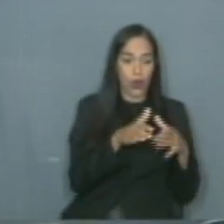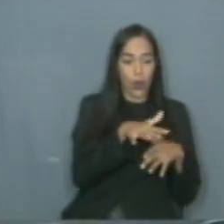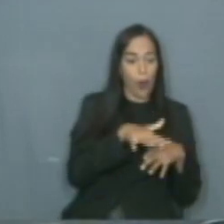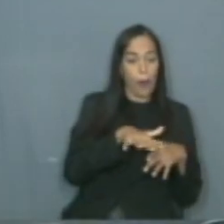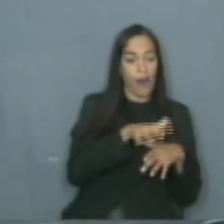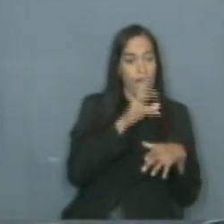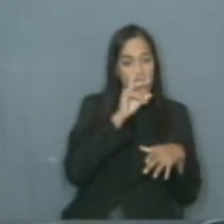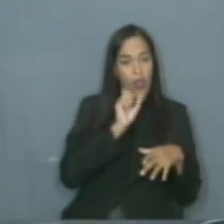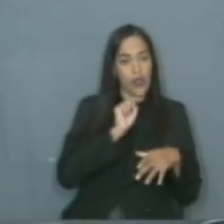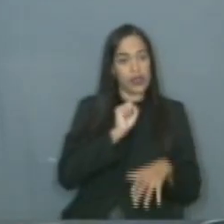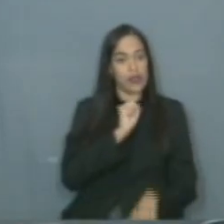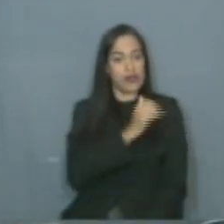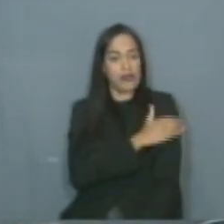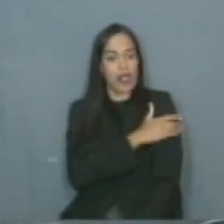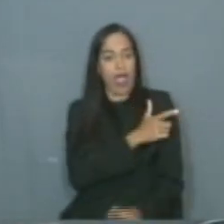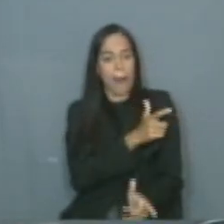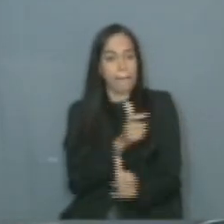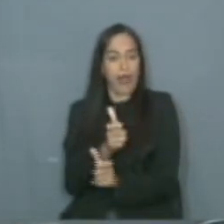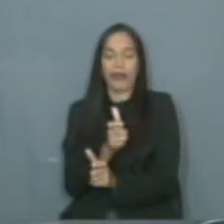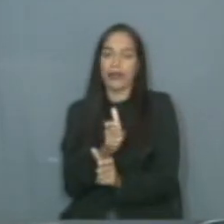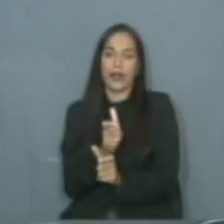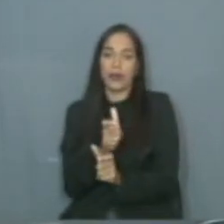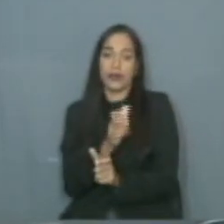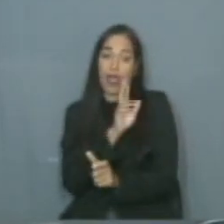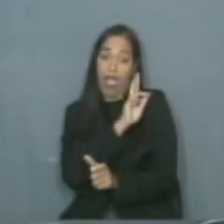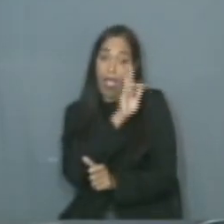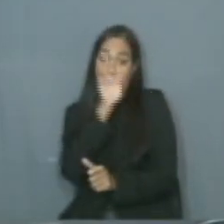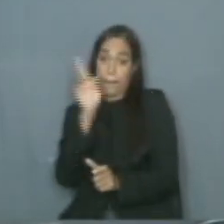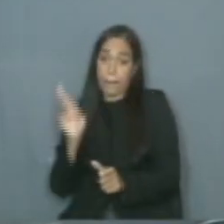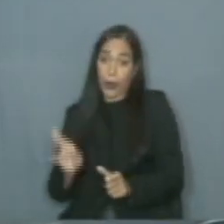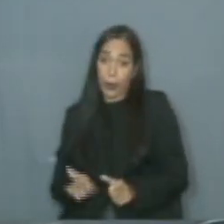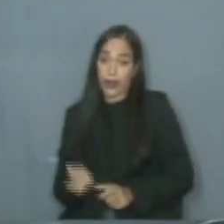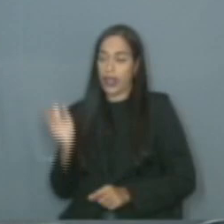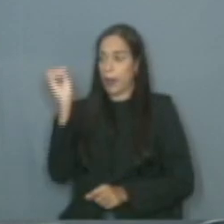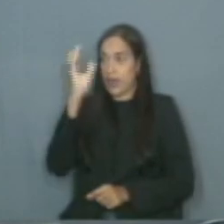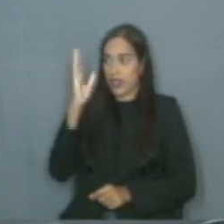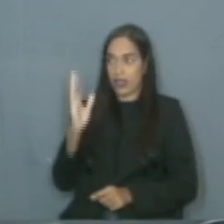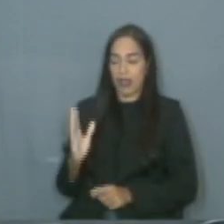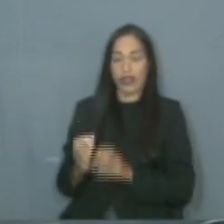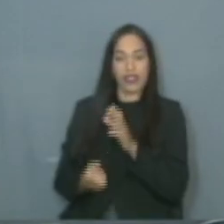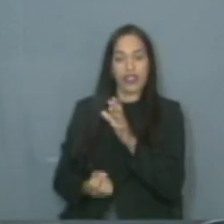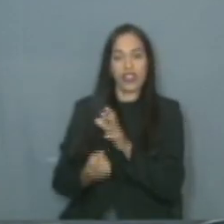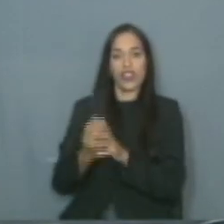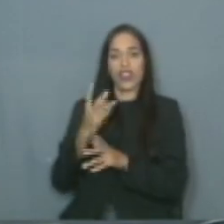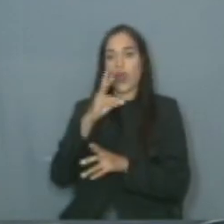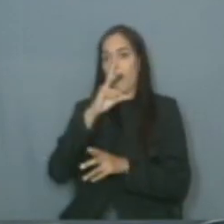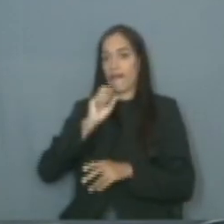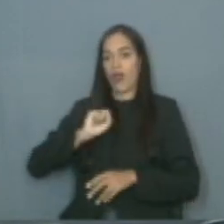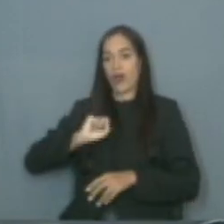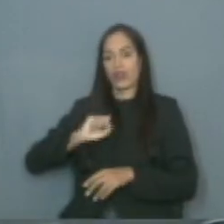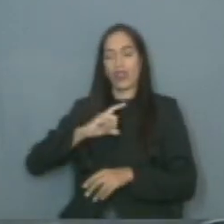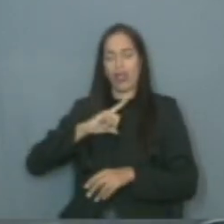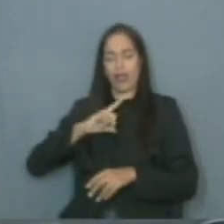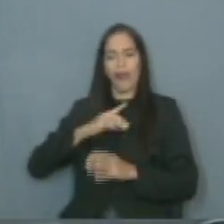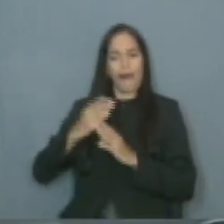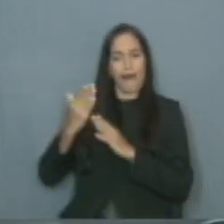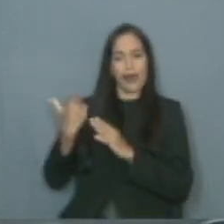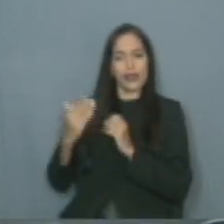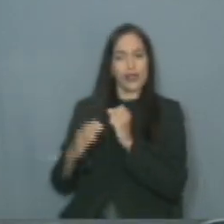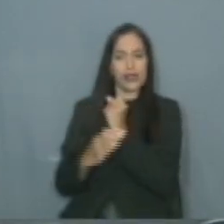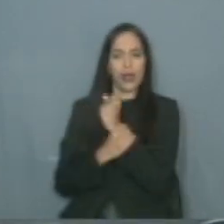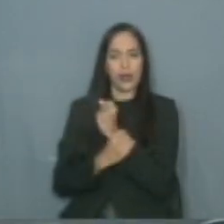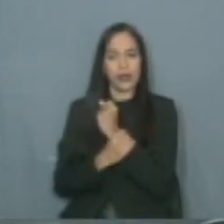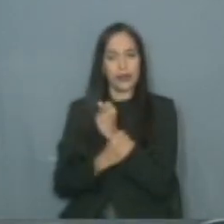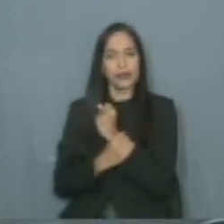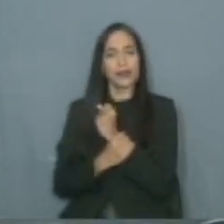Brasil. A República Brasileira criou suas Forças Armadas. Porque havia forças de segurança antes. Havia forças de segurança